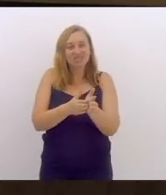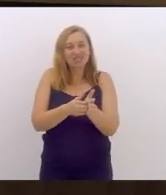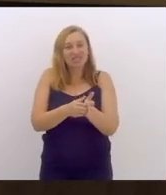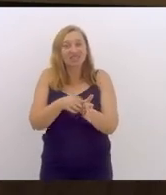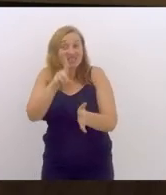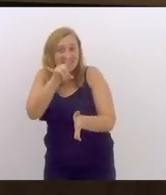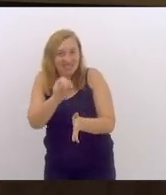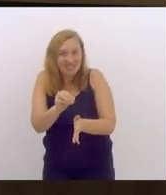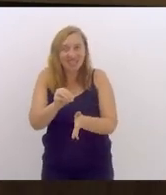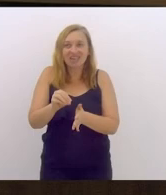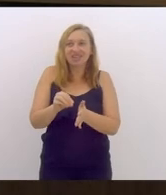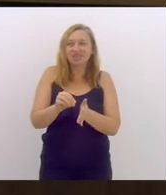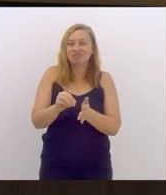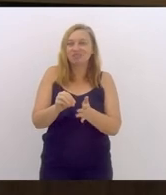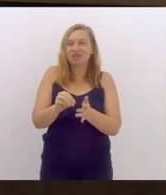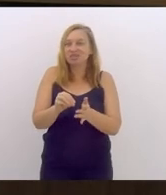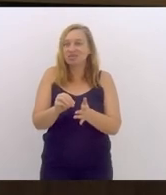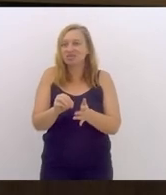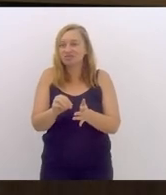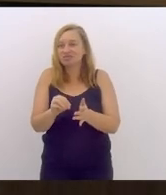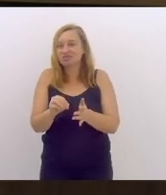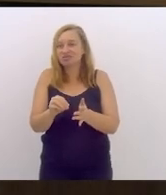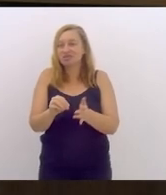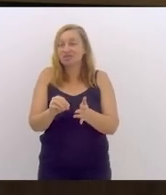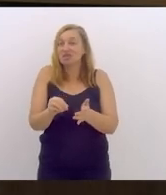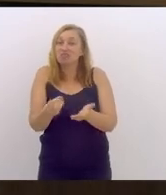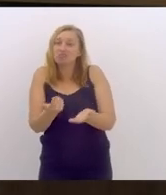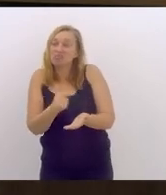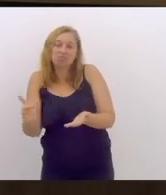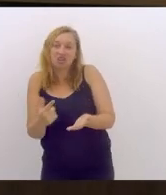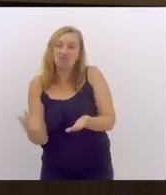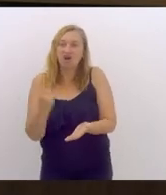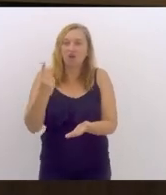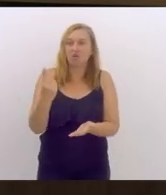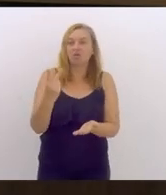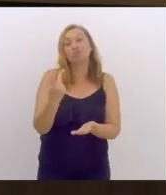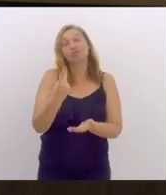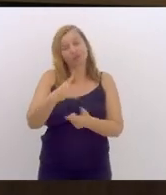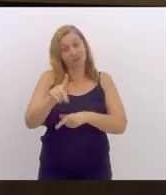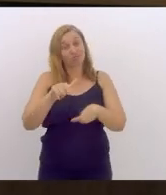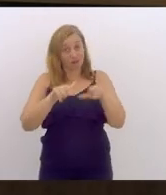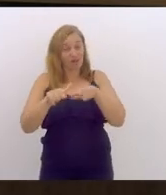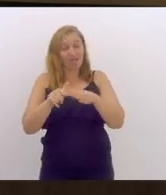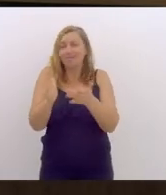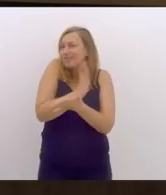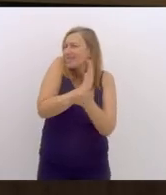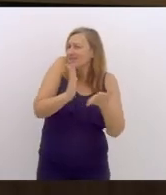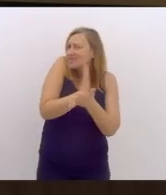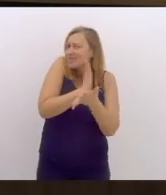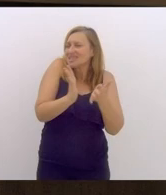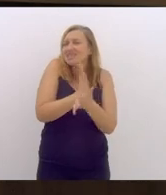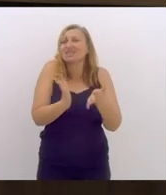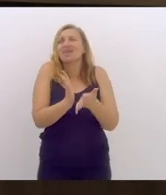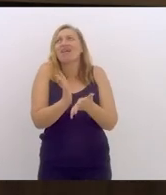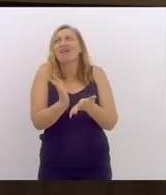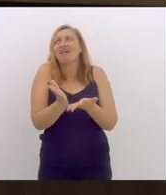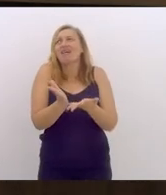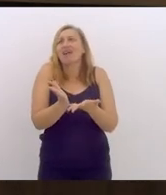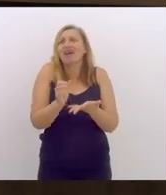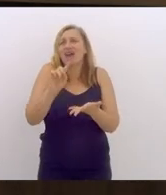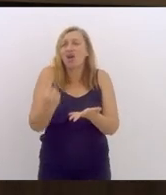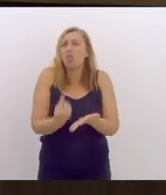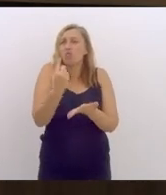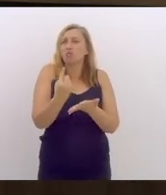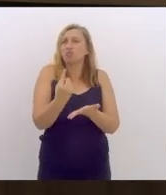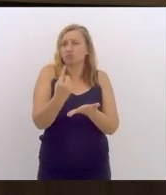mas são invisibilizadas desvalorizadas no seu ofício que muitas vezes é a sua